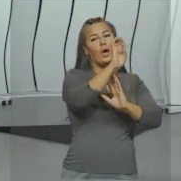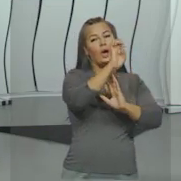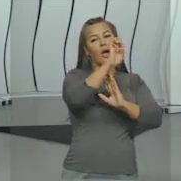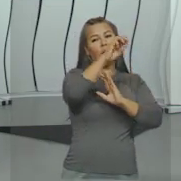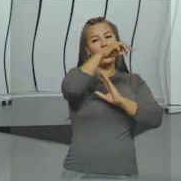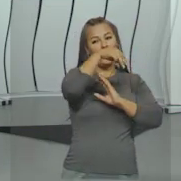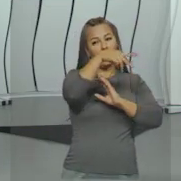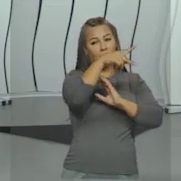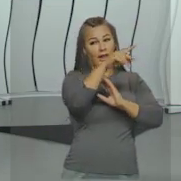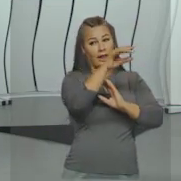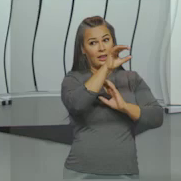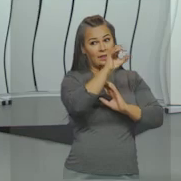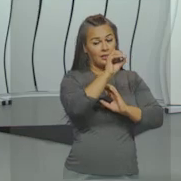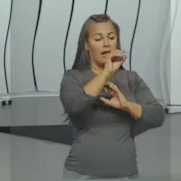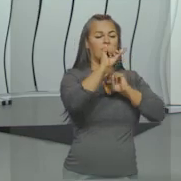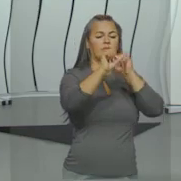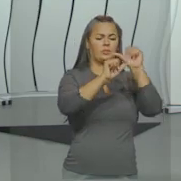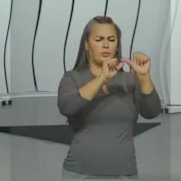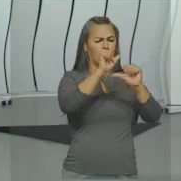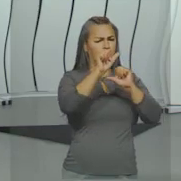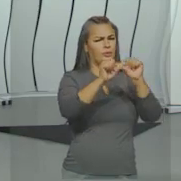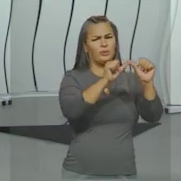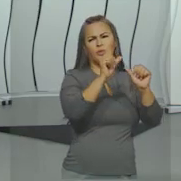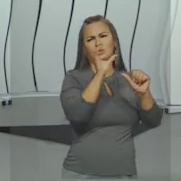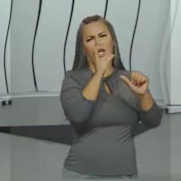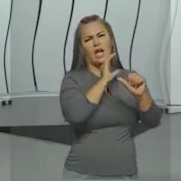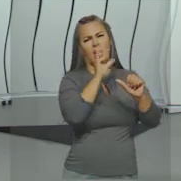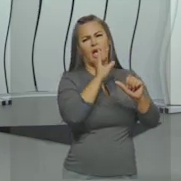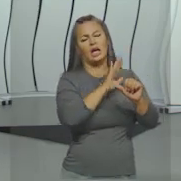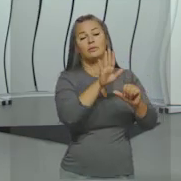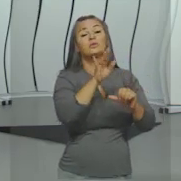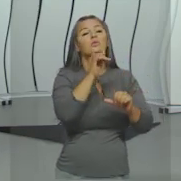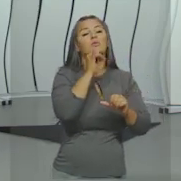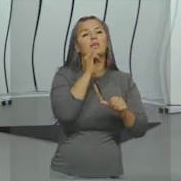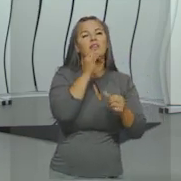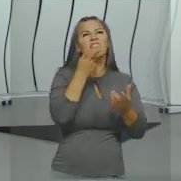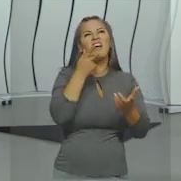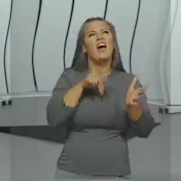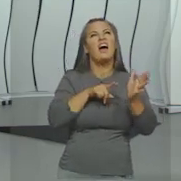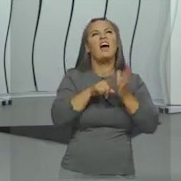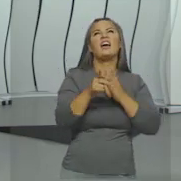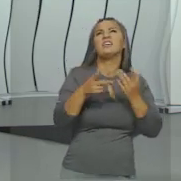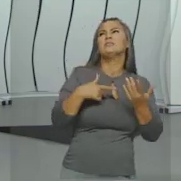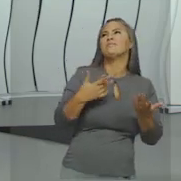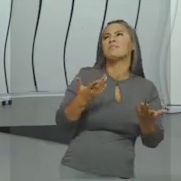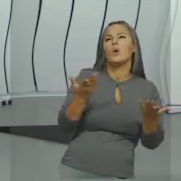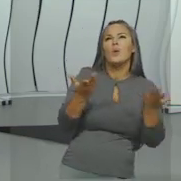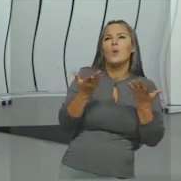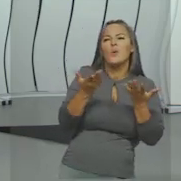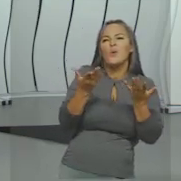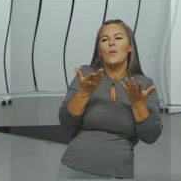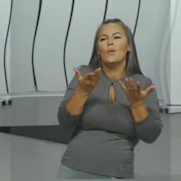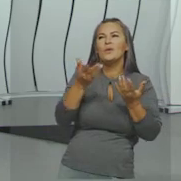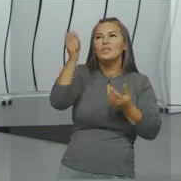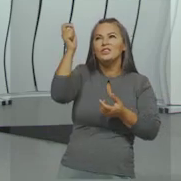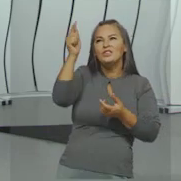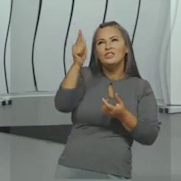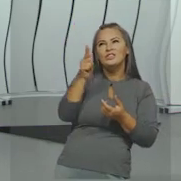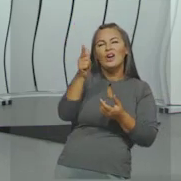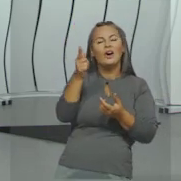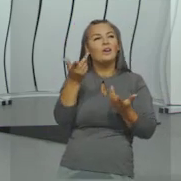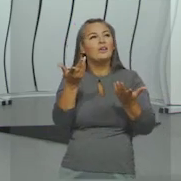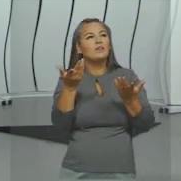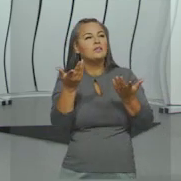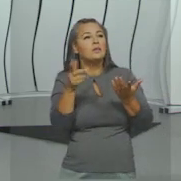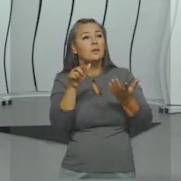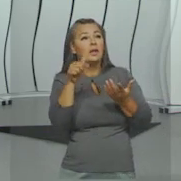Então, essas variações que nós estamos acostumados, hoje está chovendo, hoje está fazendo sol, hoje está ventando muito, hoje está mais frio, hoje está